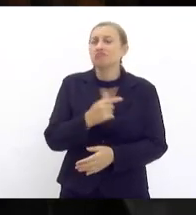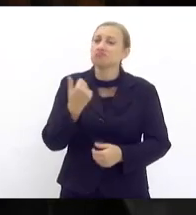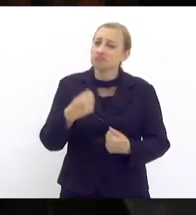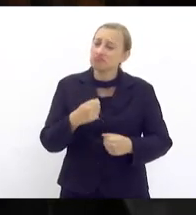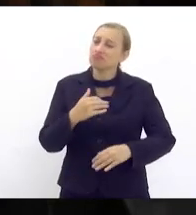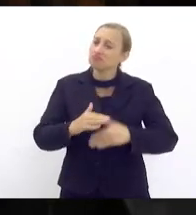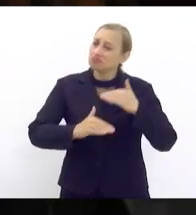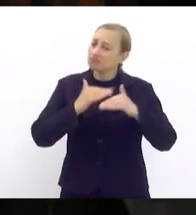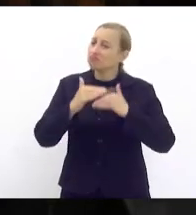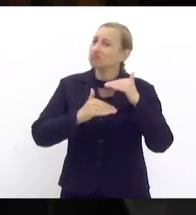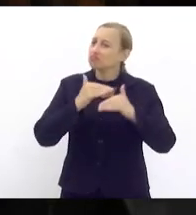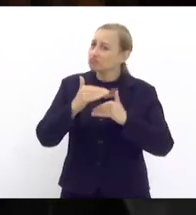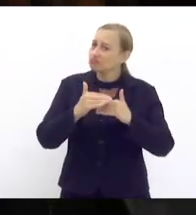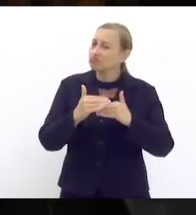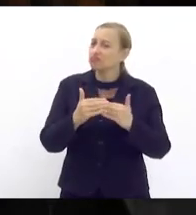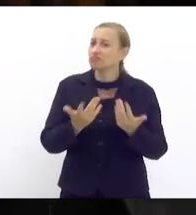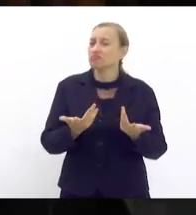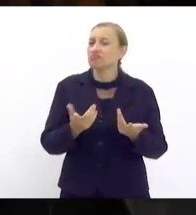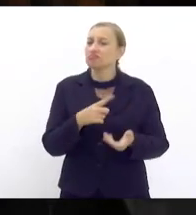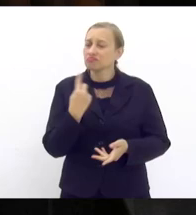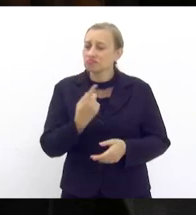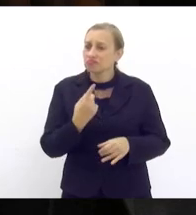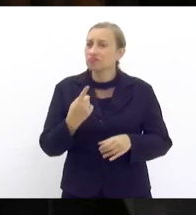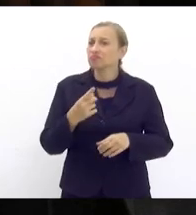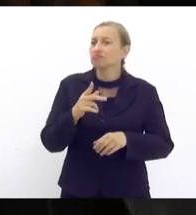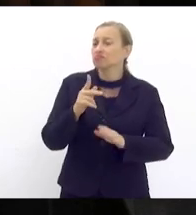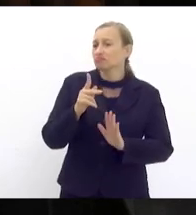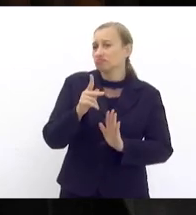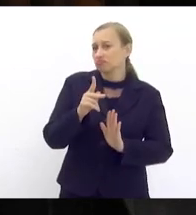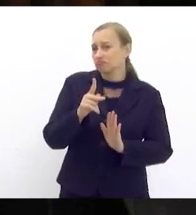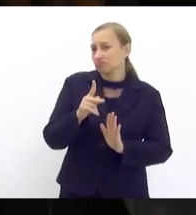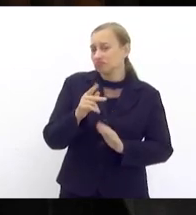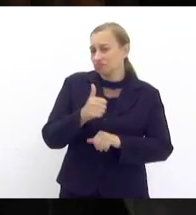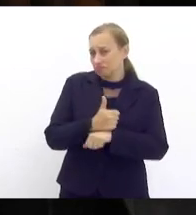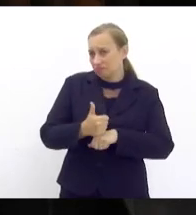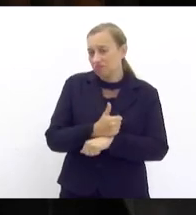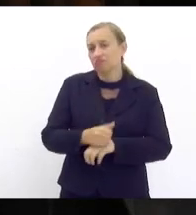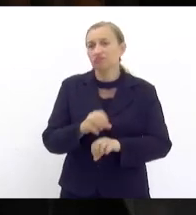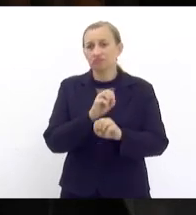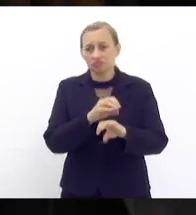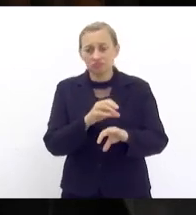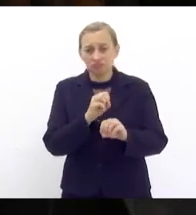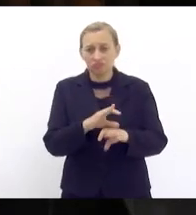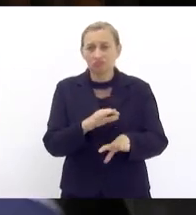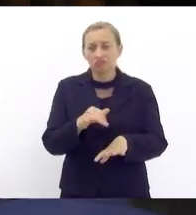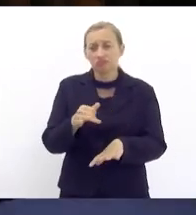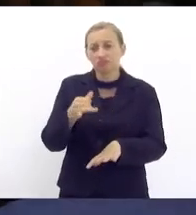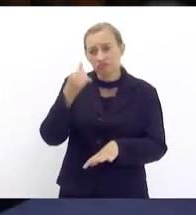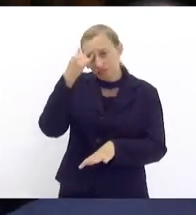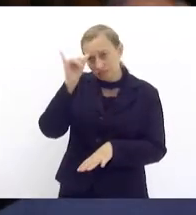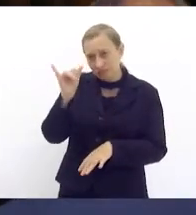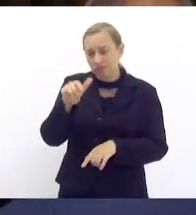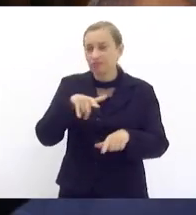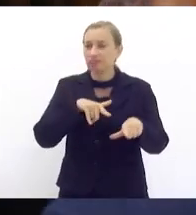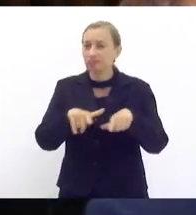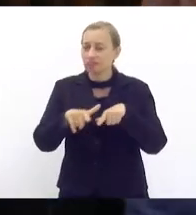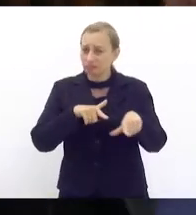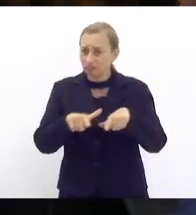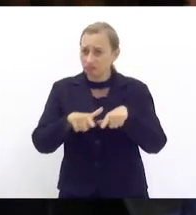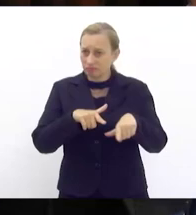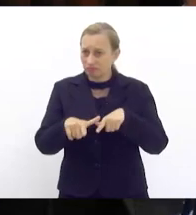condições de que os nossos profissionais de Educação trabalhem preventivamente na